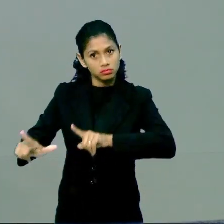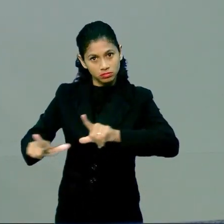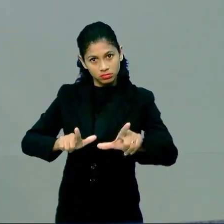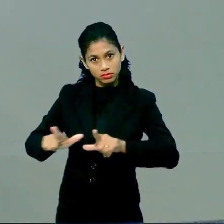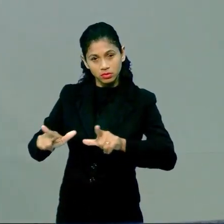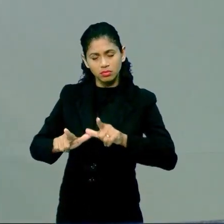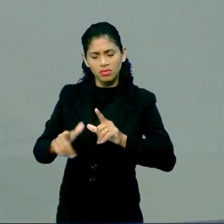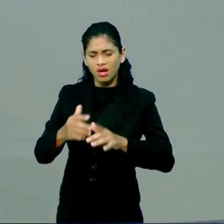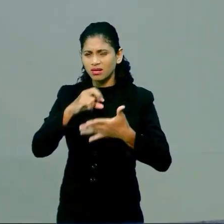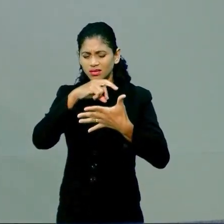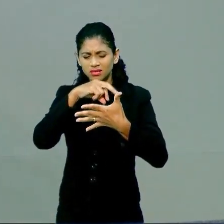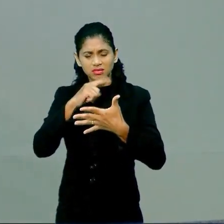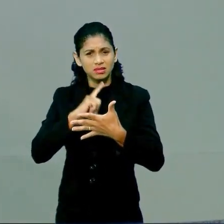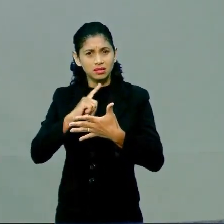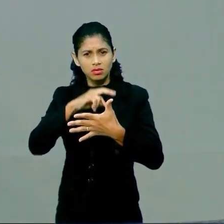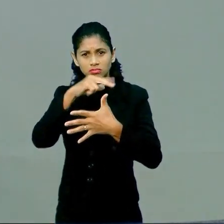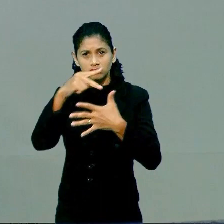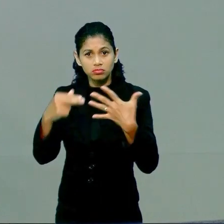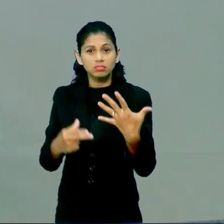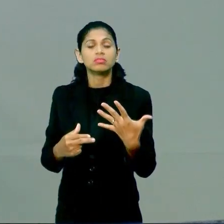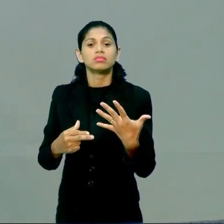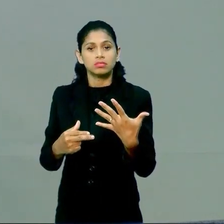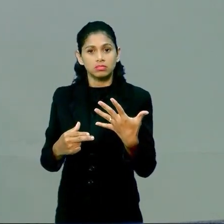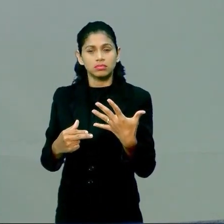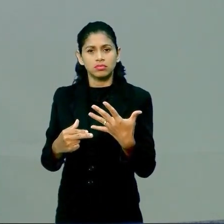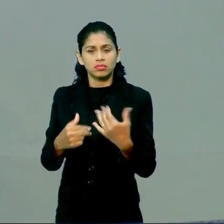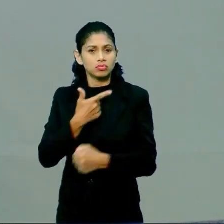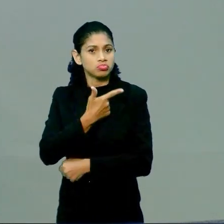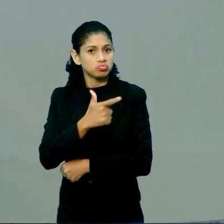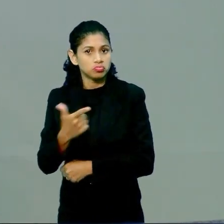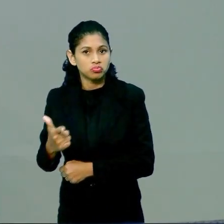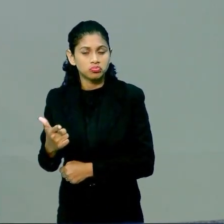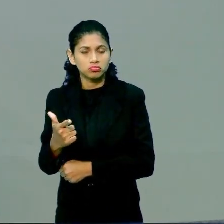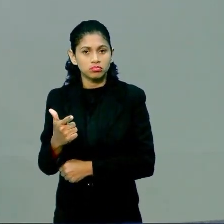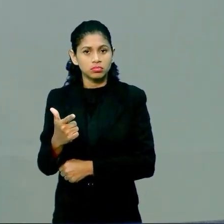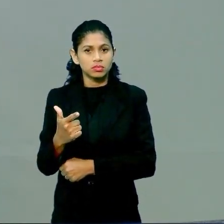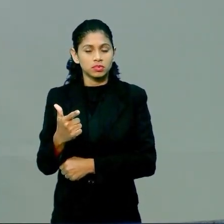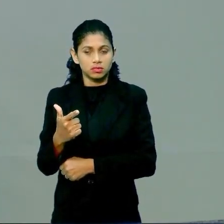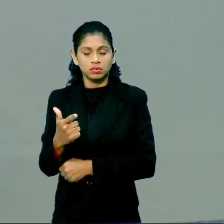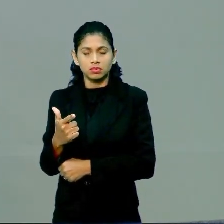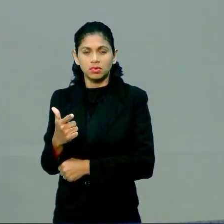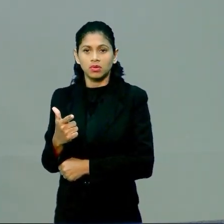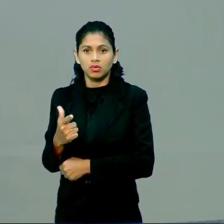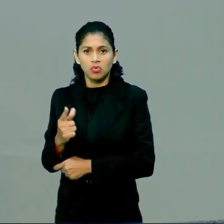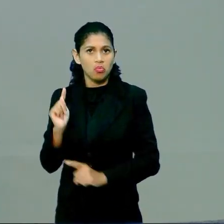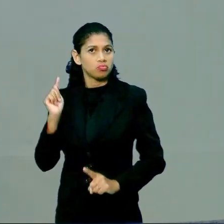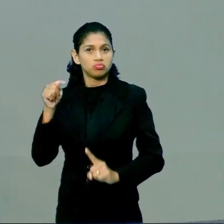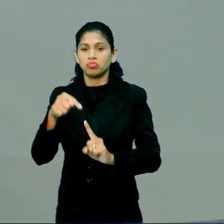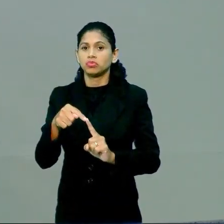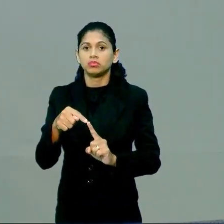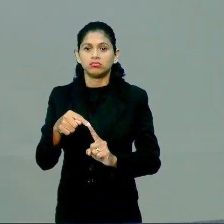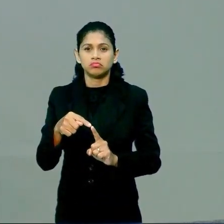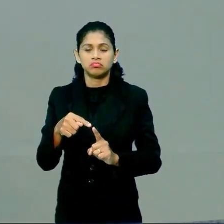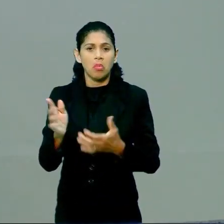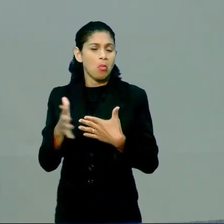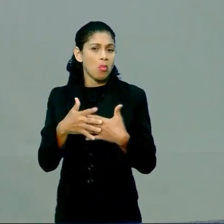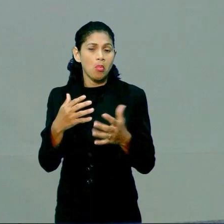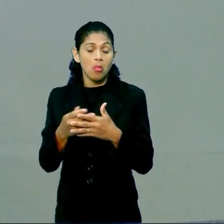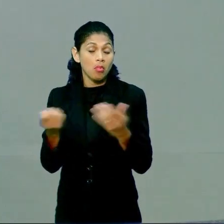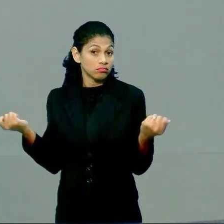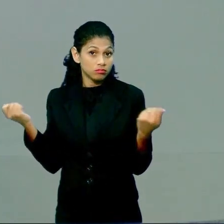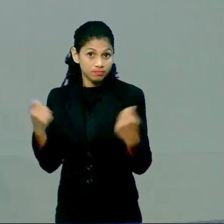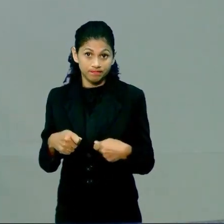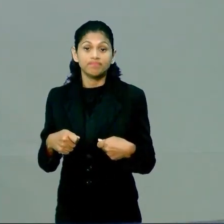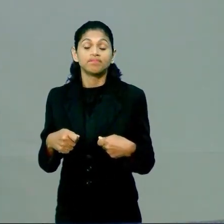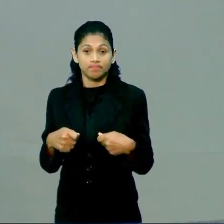né não tem nenhuma causa assim que ela é Nossa ela é muito nada a ver não pelo contrário são totalmente causas possíveis